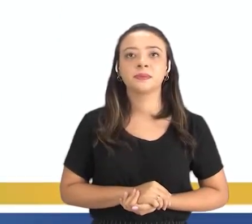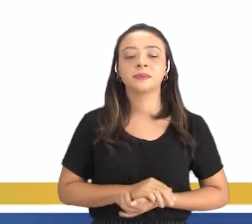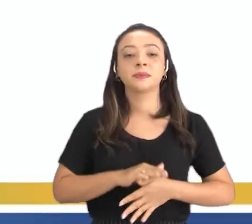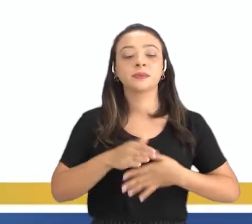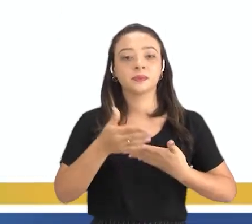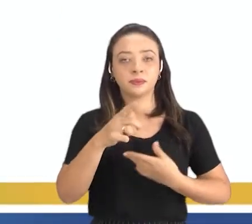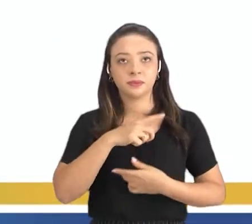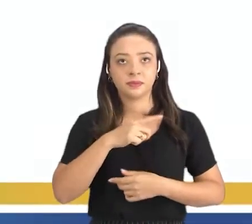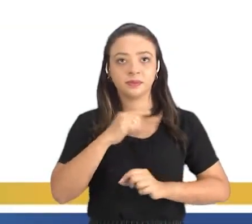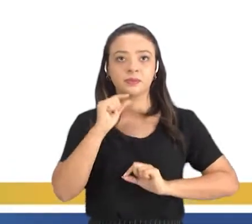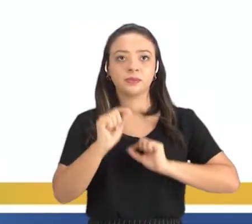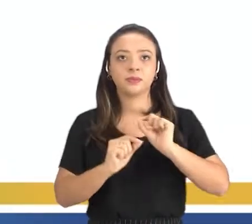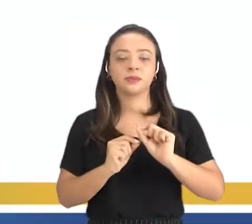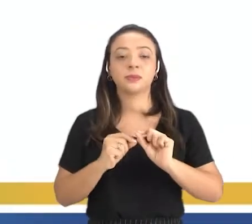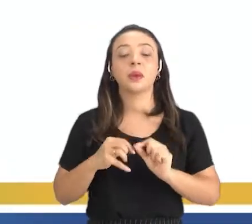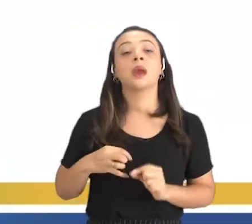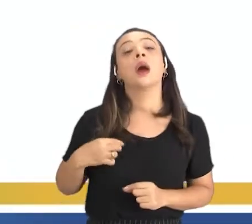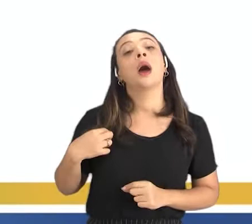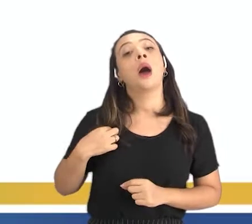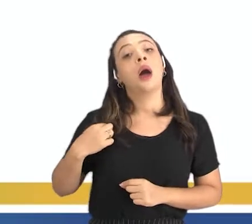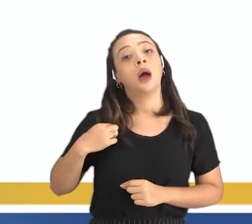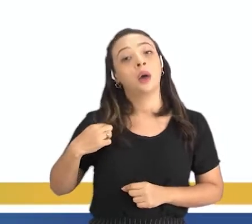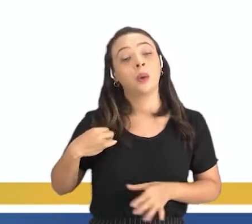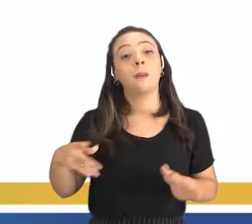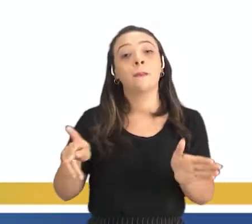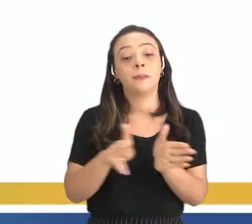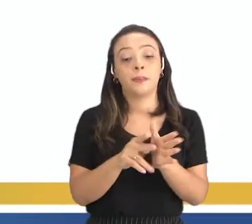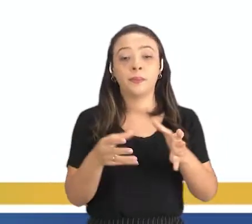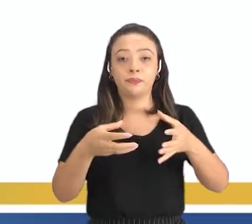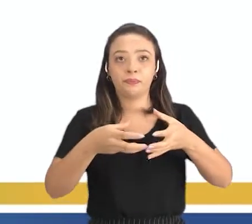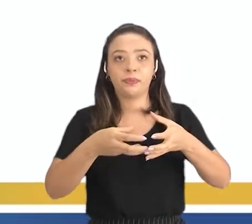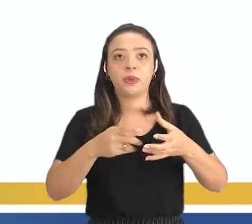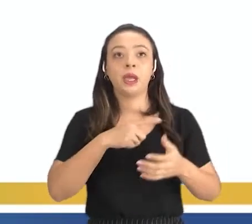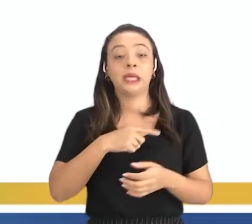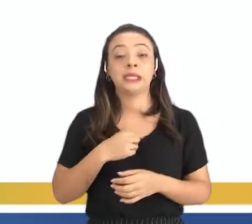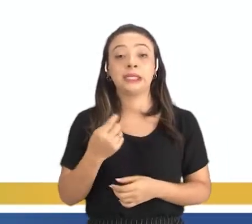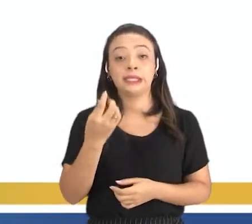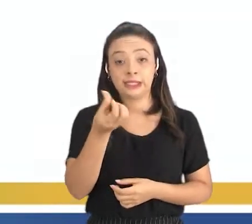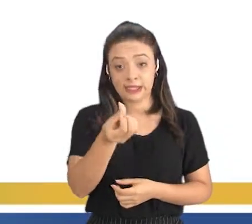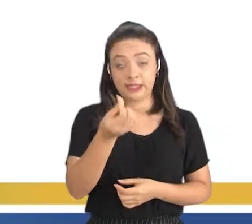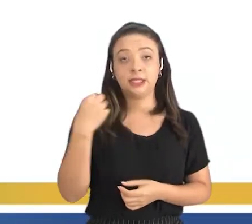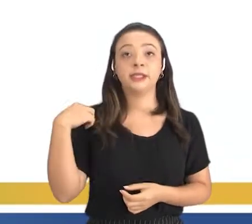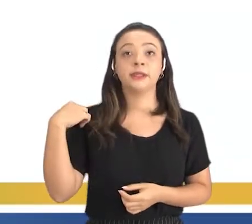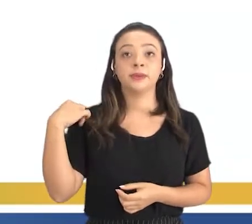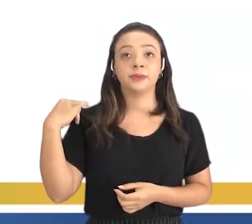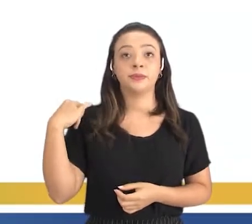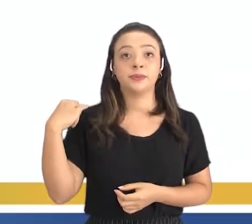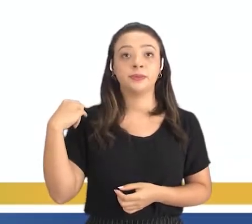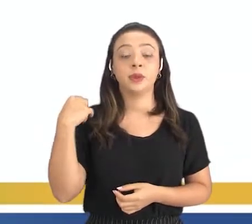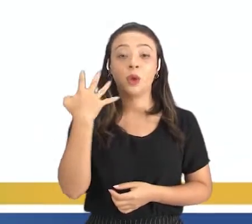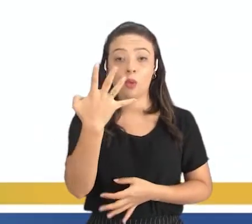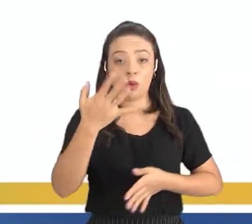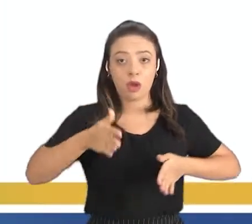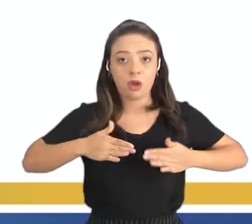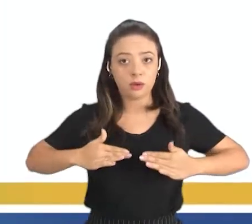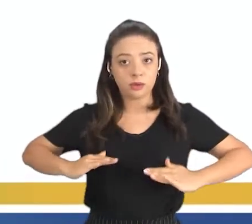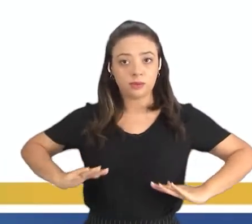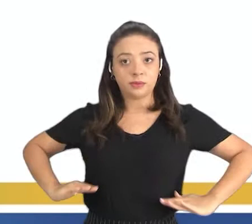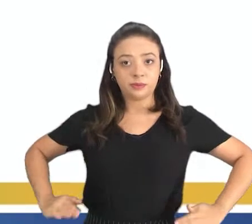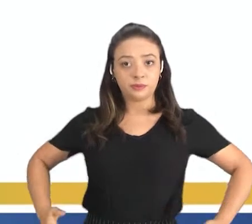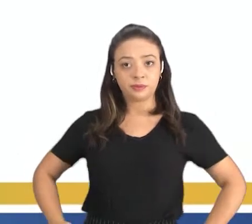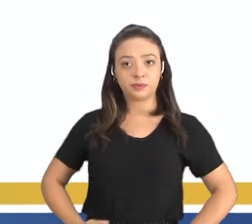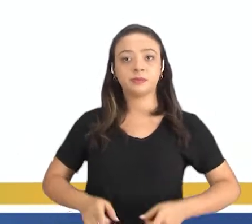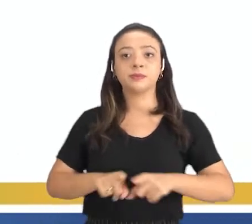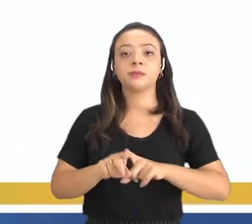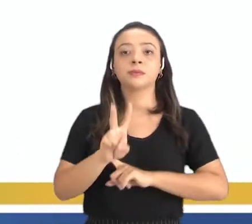Então, nós temos aí as peças que compõem o kit de roupa. Então, nós temos aí 6 camisetas, né? 4 saias e